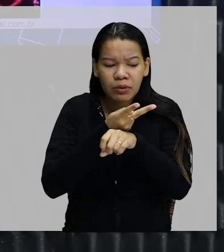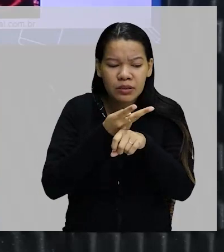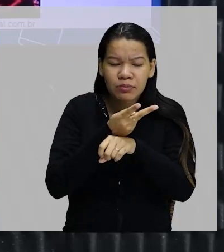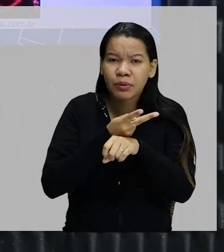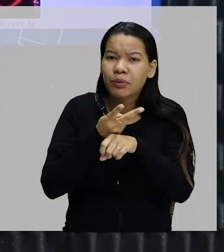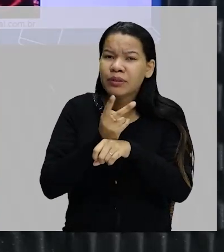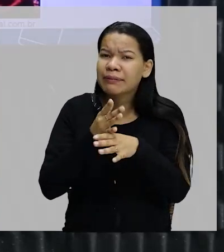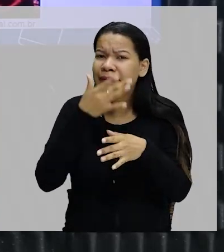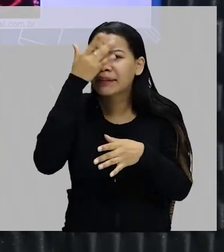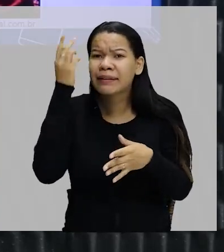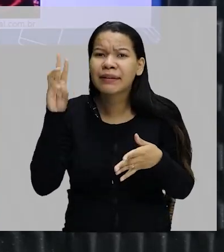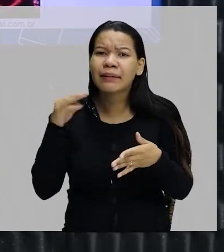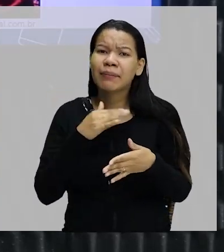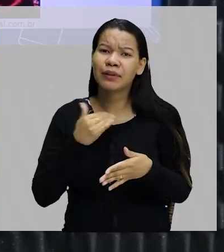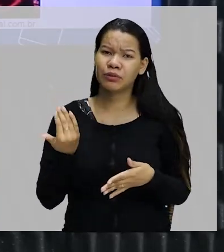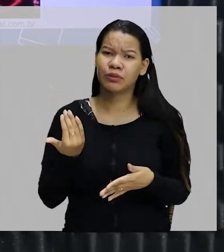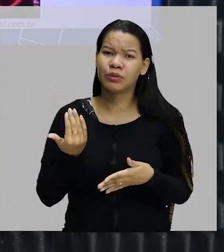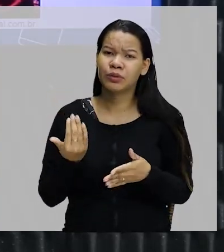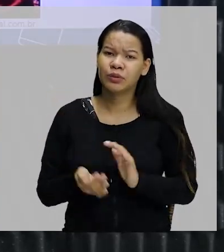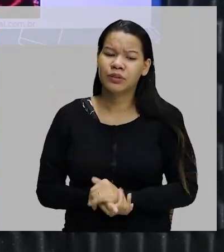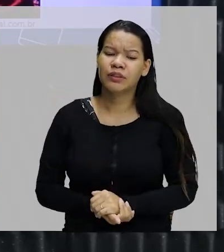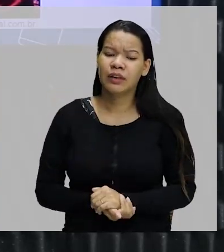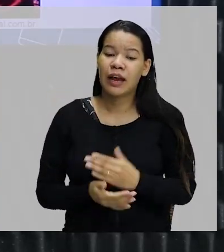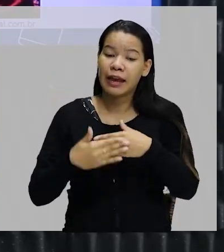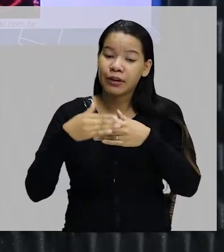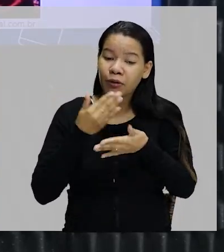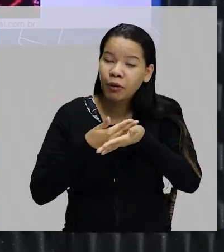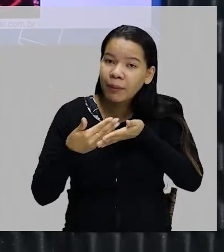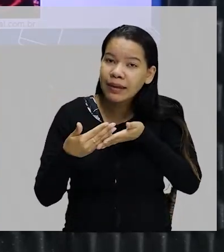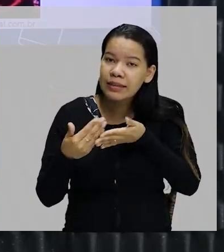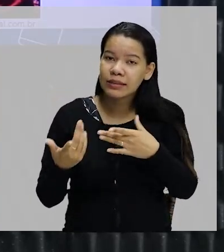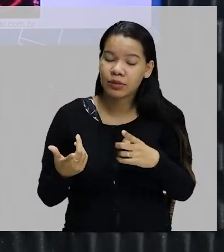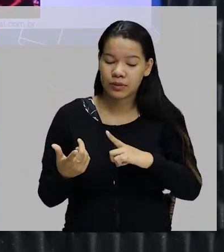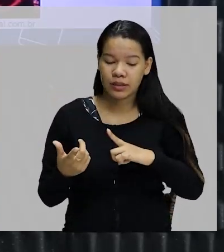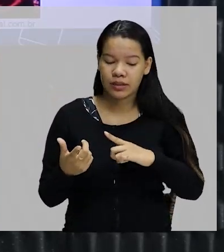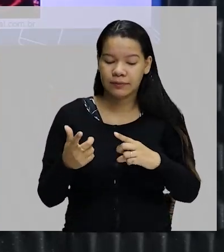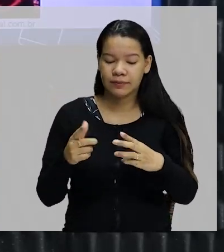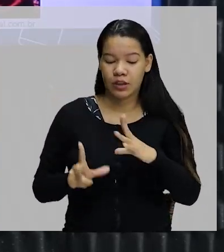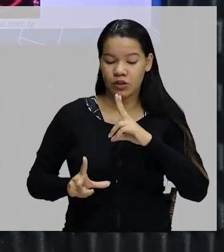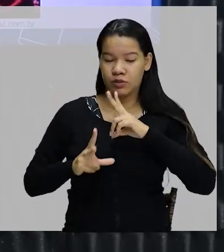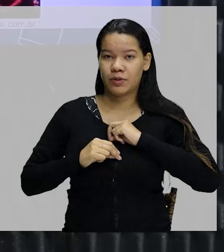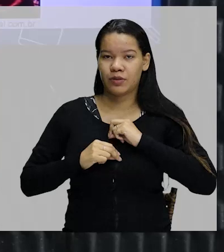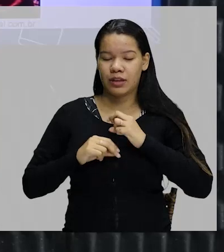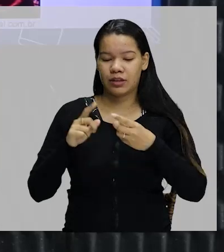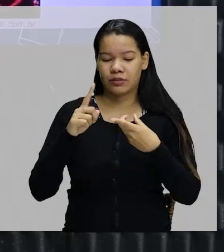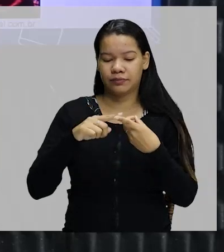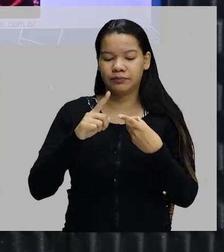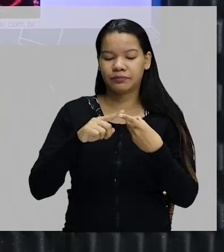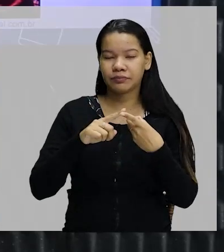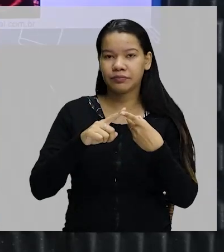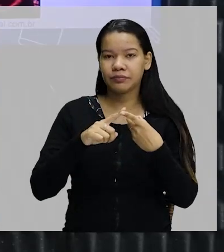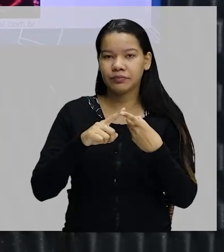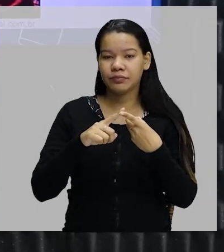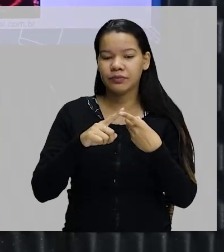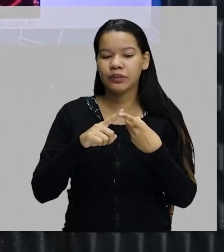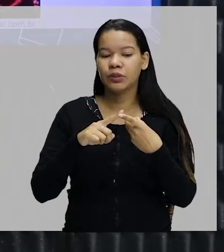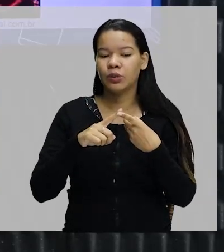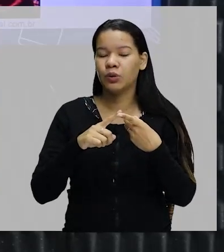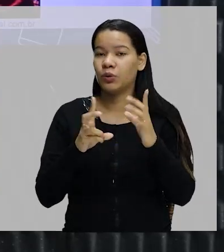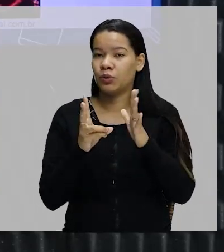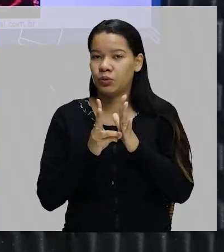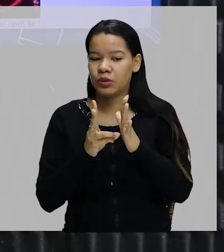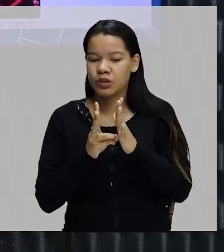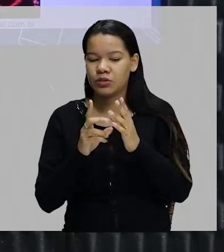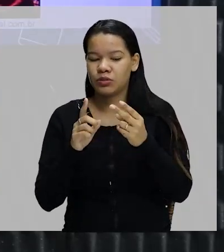escravo, que no caso era o pai Francisco e a mãe Catirina. Existe a figura do europeu, que no caso era o fazendeiro. E existe